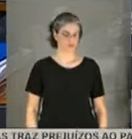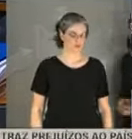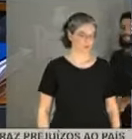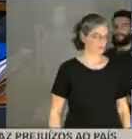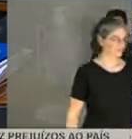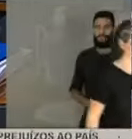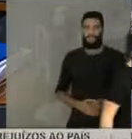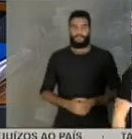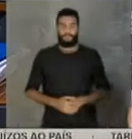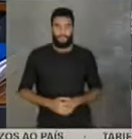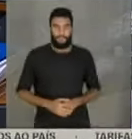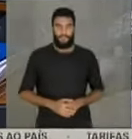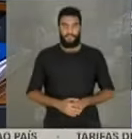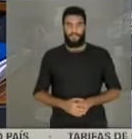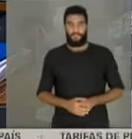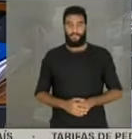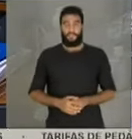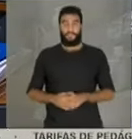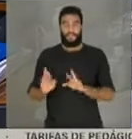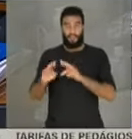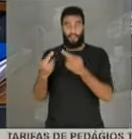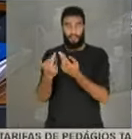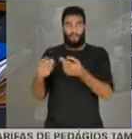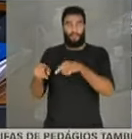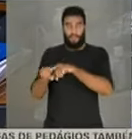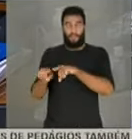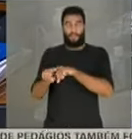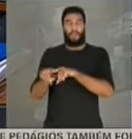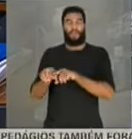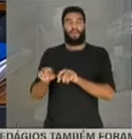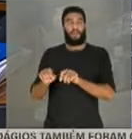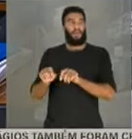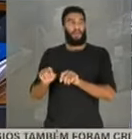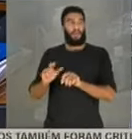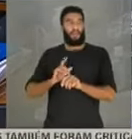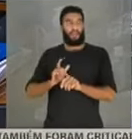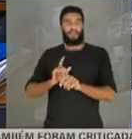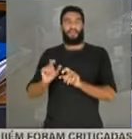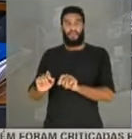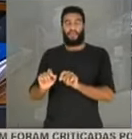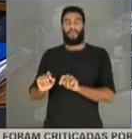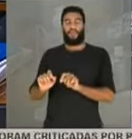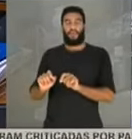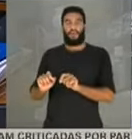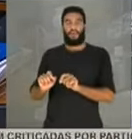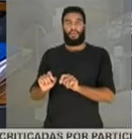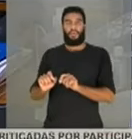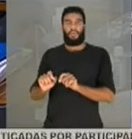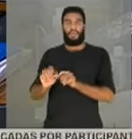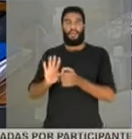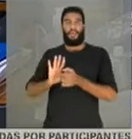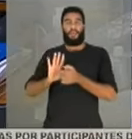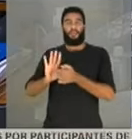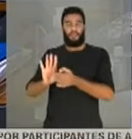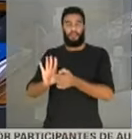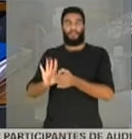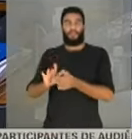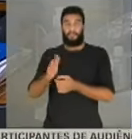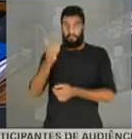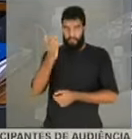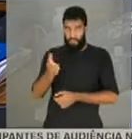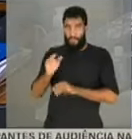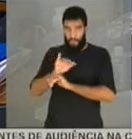Coincidência ou não, também nessa reunião do dia 6 de janeiro, no relato que é feito pelo Ministério das Relações Exteriores, é dito o seguinte, o senhor teria dito